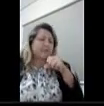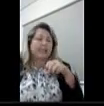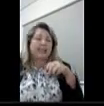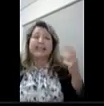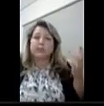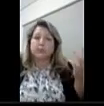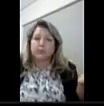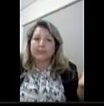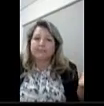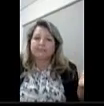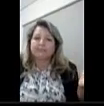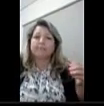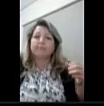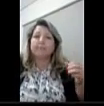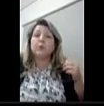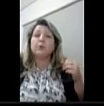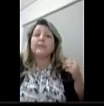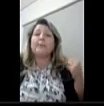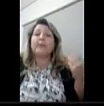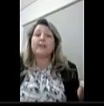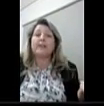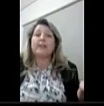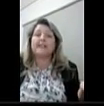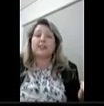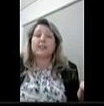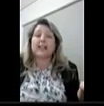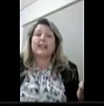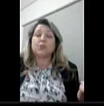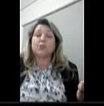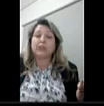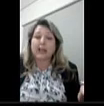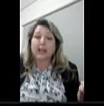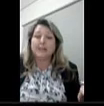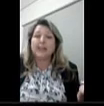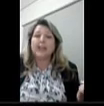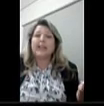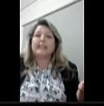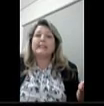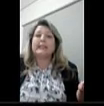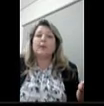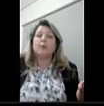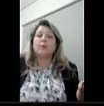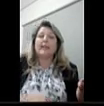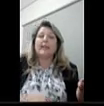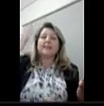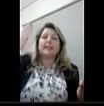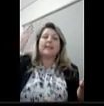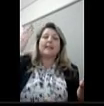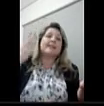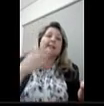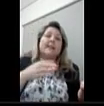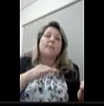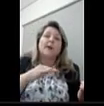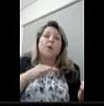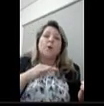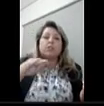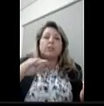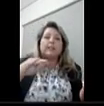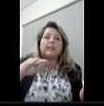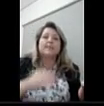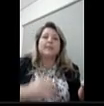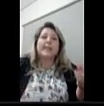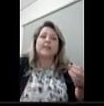a leitura, o tempo que ele vai se dedicar a estudar. Então, estabelecer, ter uma